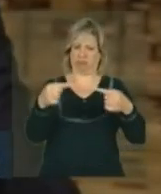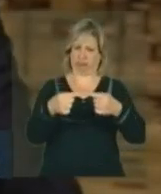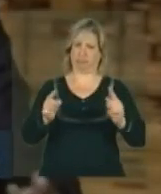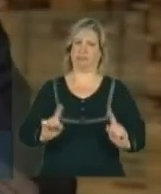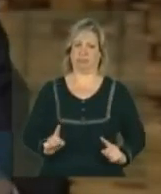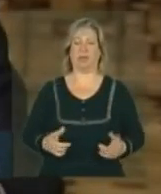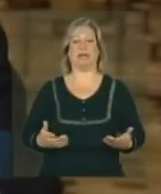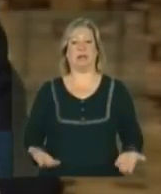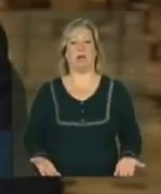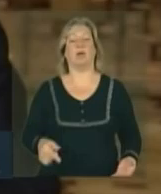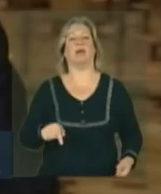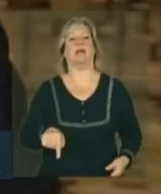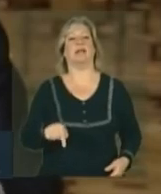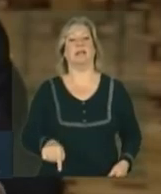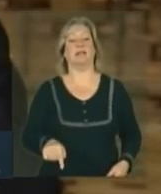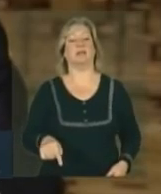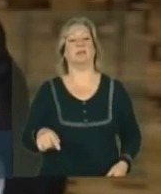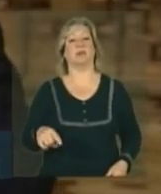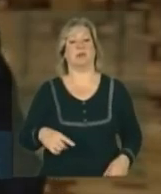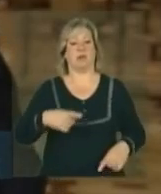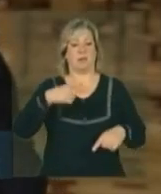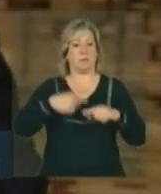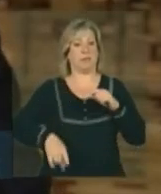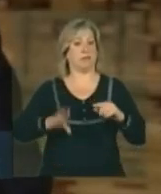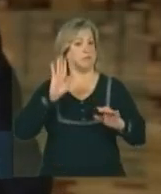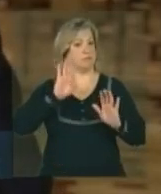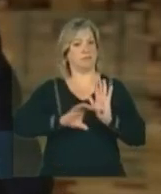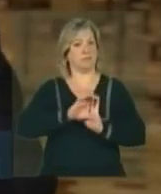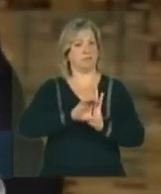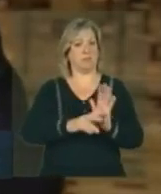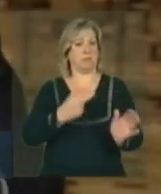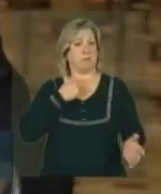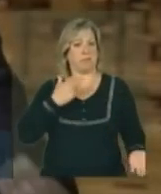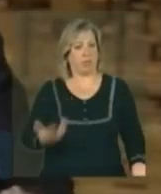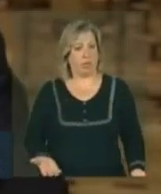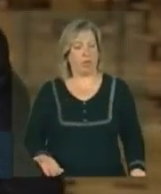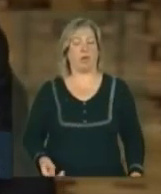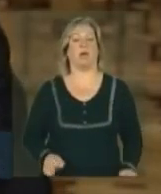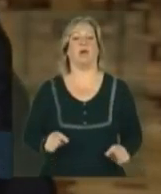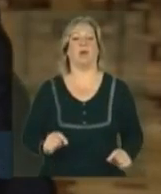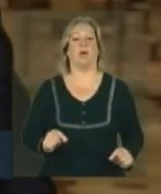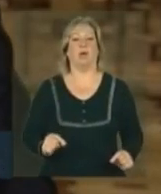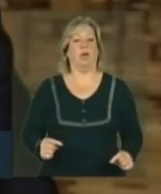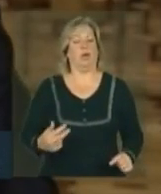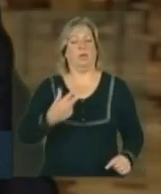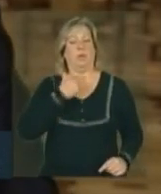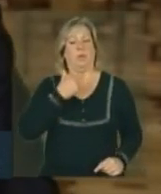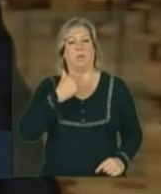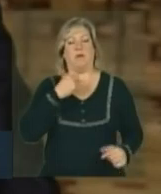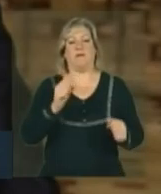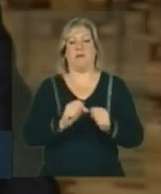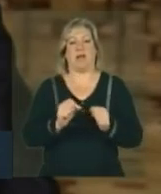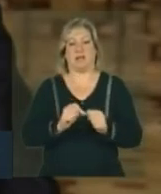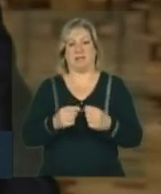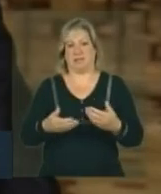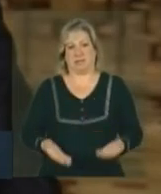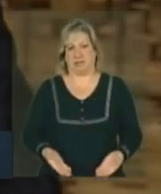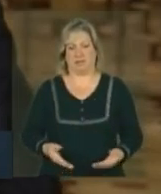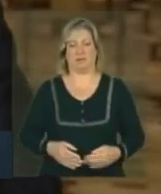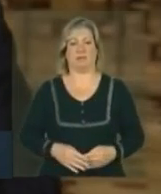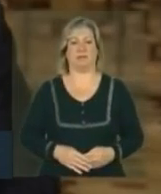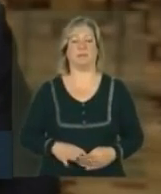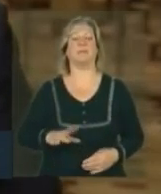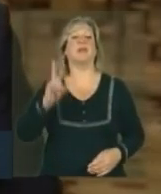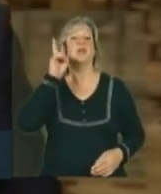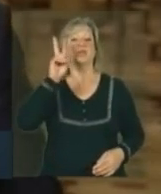estaduais. Isso é um impedimento constitucional. Então não teria a possibilidade de tratar dessa maneira. Idoso. No